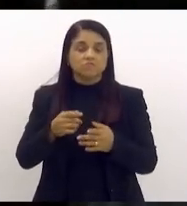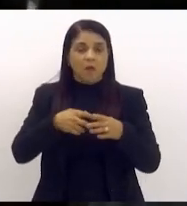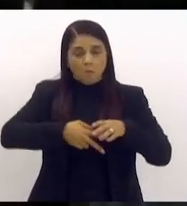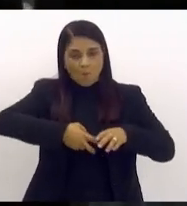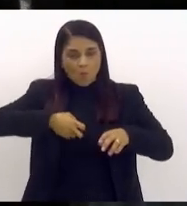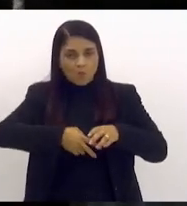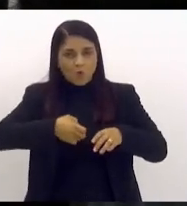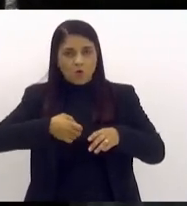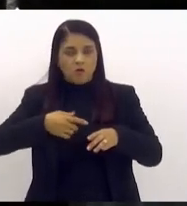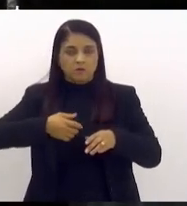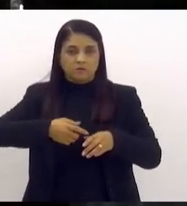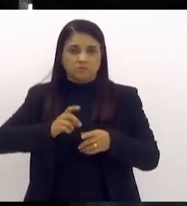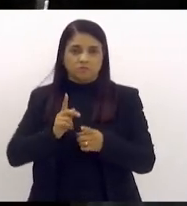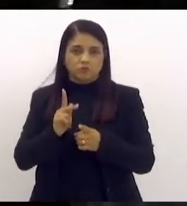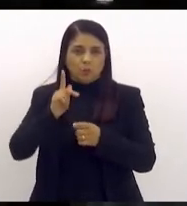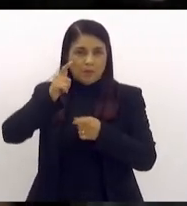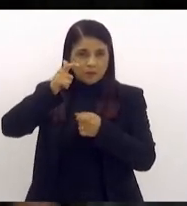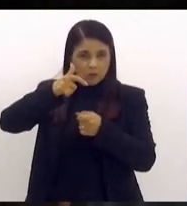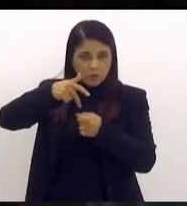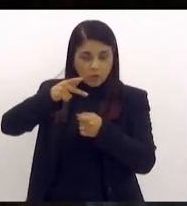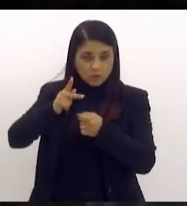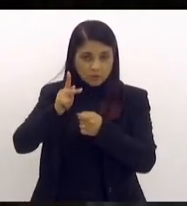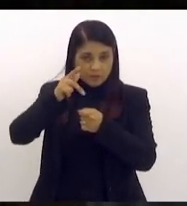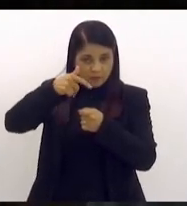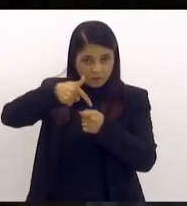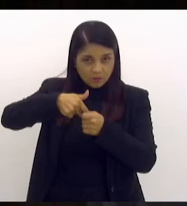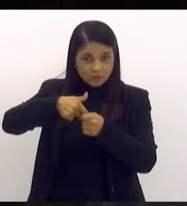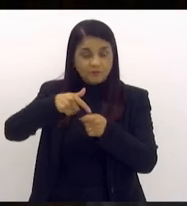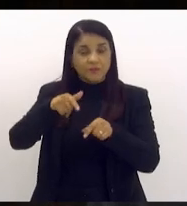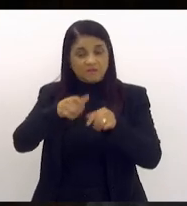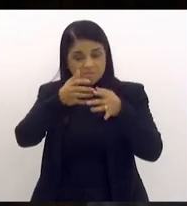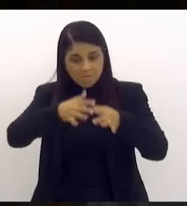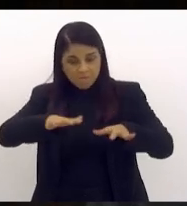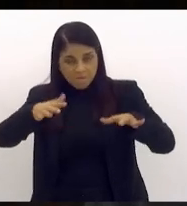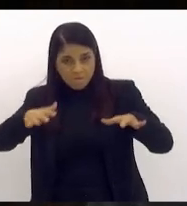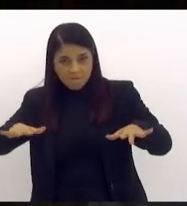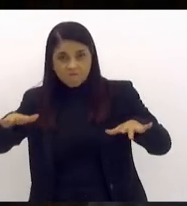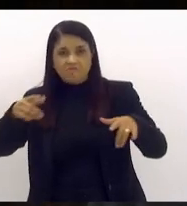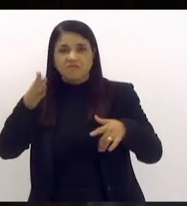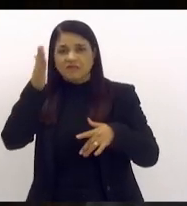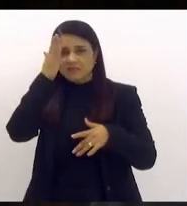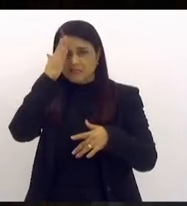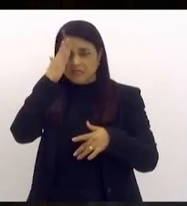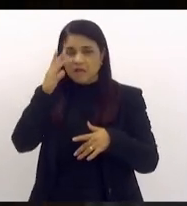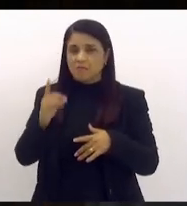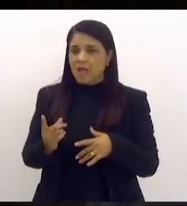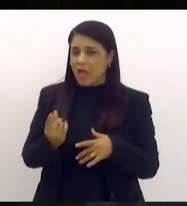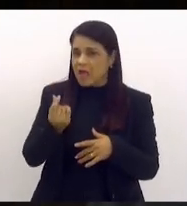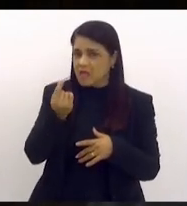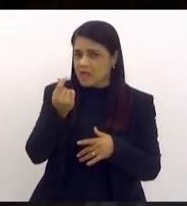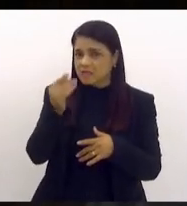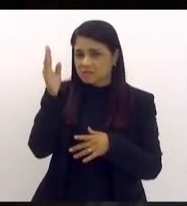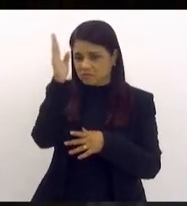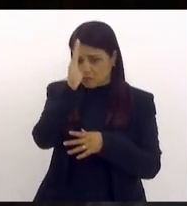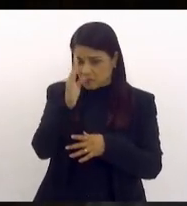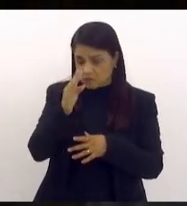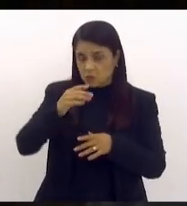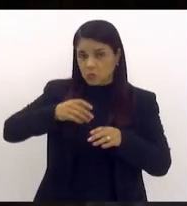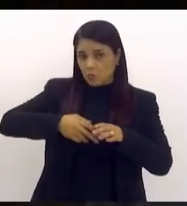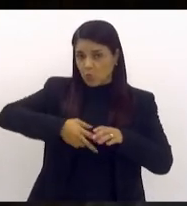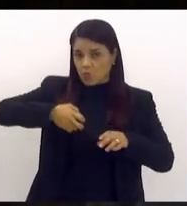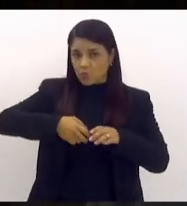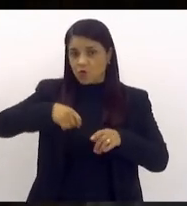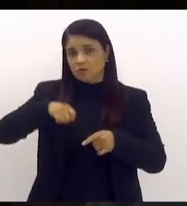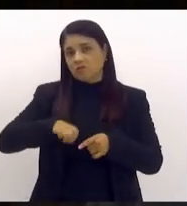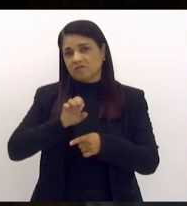nosso mar territorial nas nossas águas que a gente sabe que boa parte da riqueza nacional advém dessa terra aqui E esse